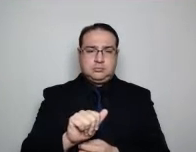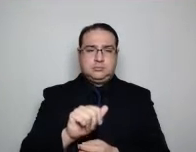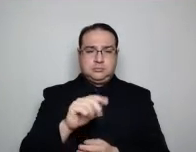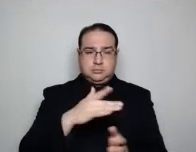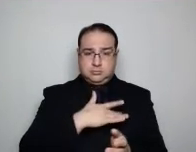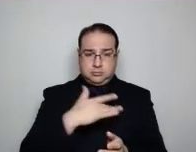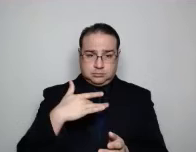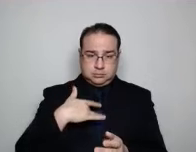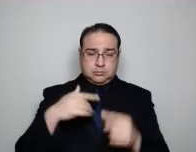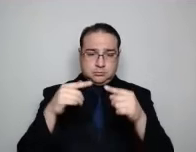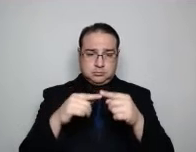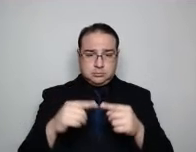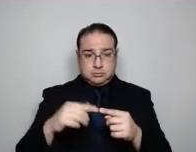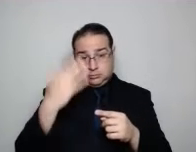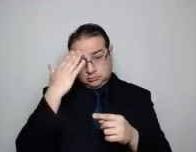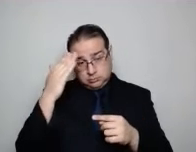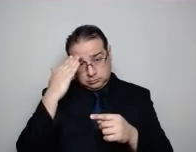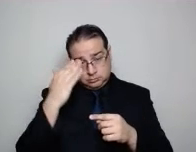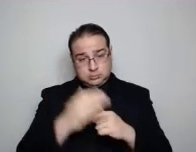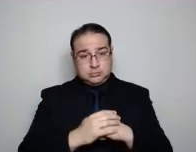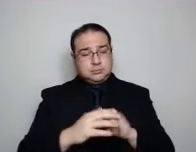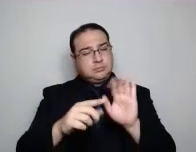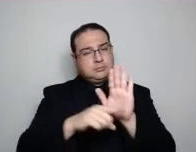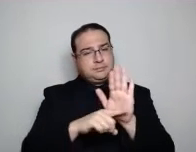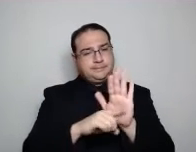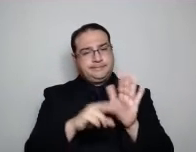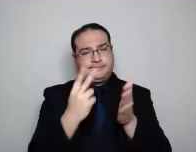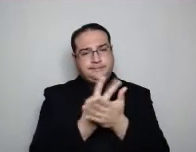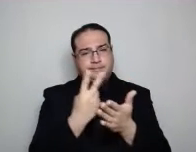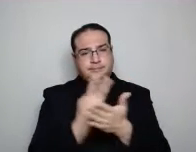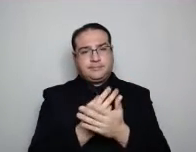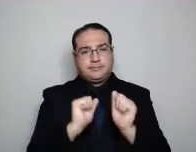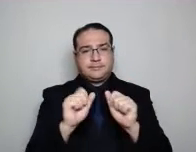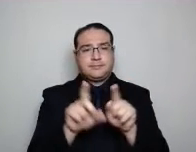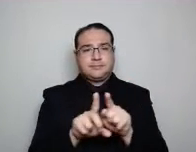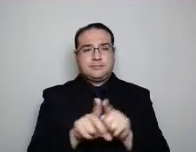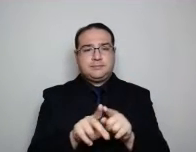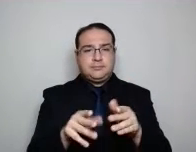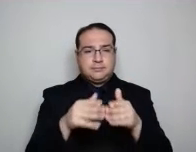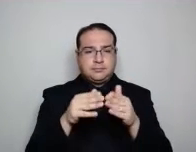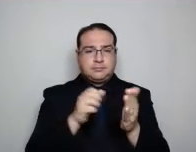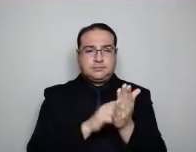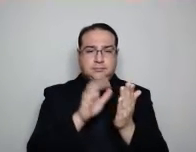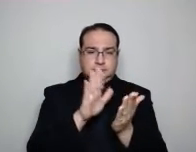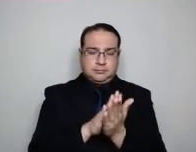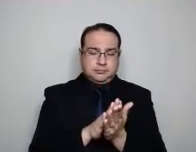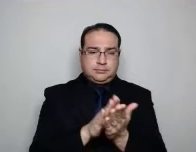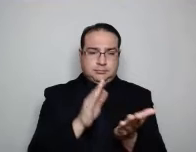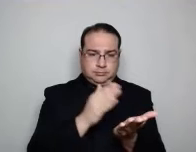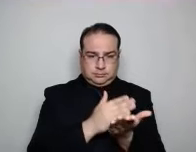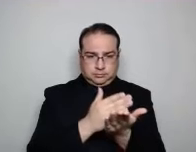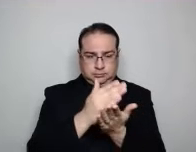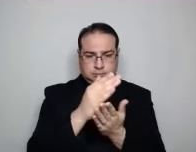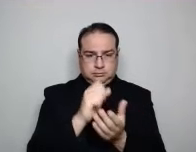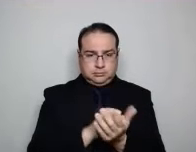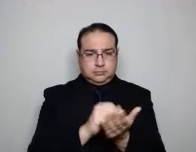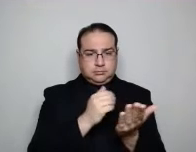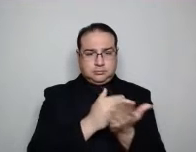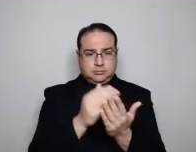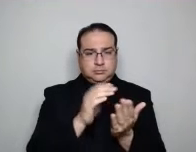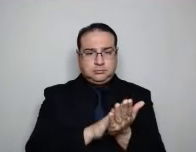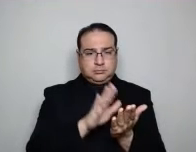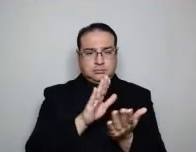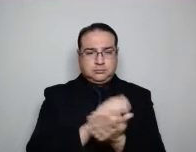foi desarrazoada, ela vai poder tomar uma multa de... Inicial, a multa inicial é de